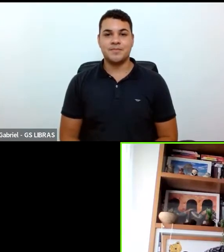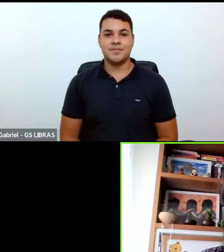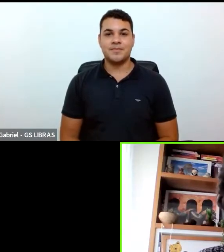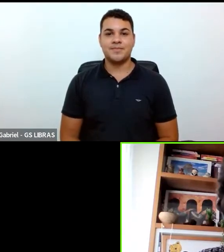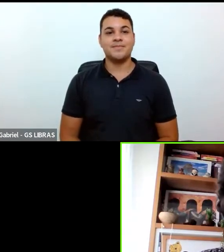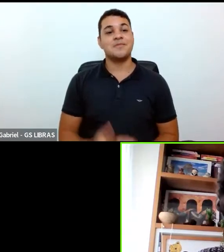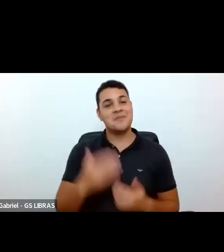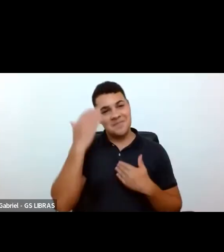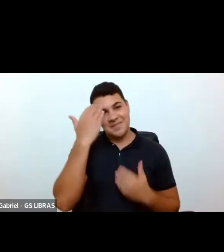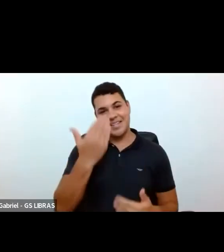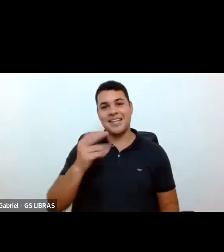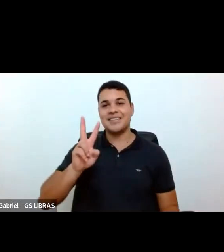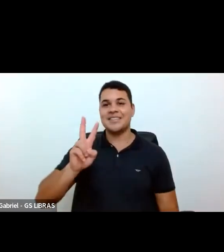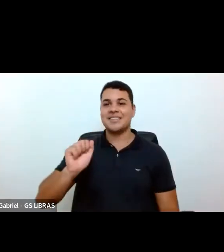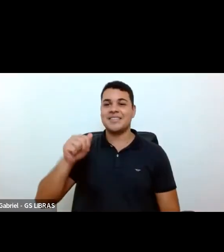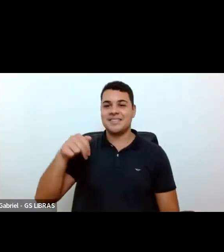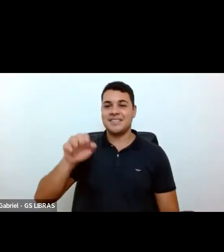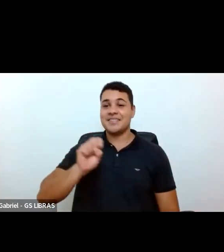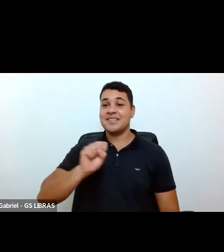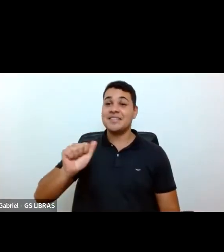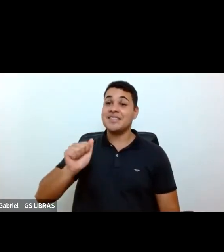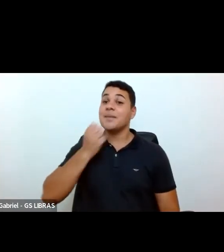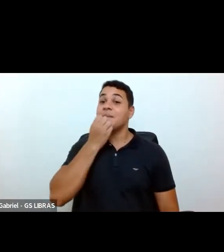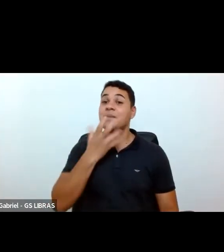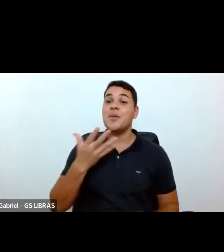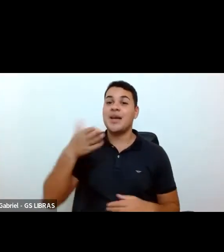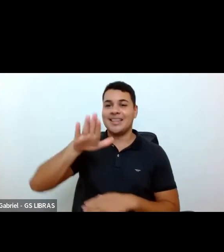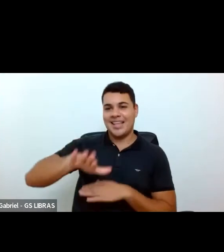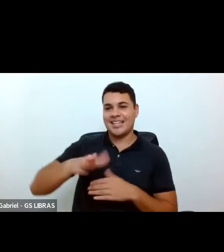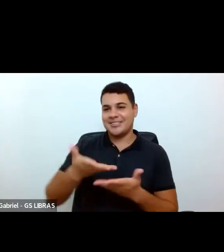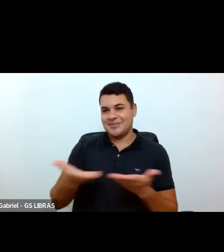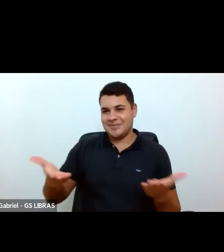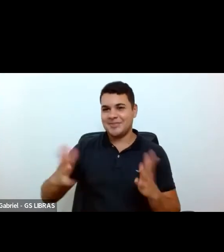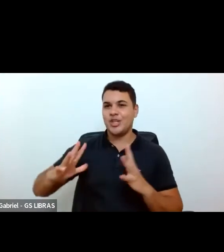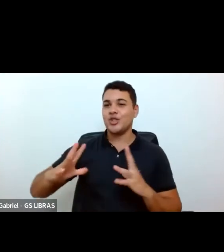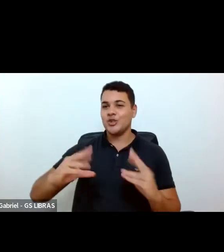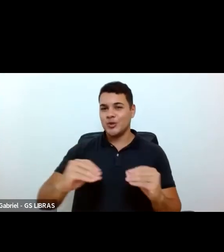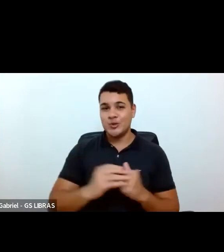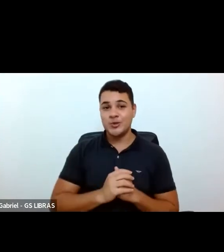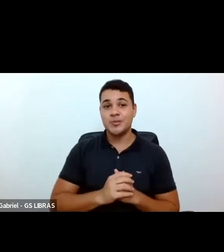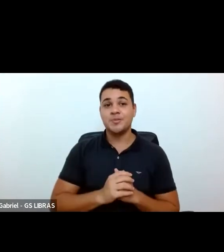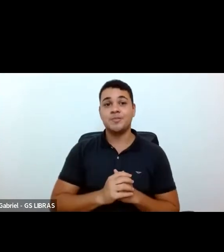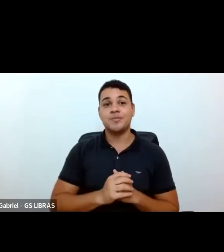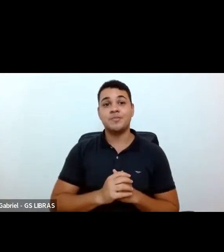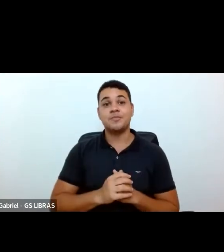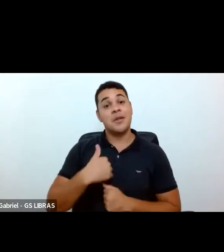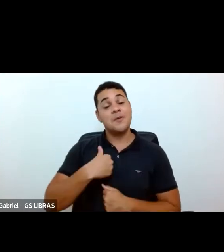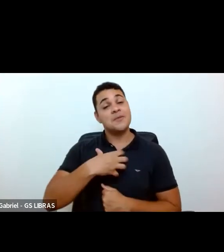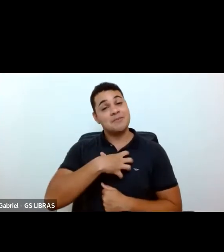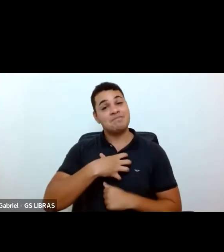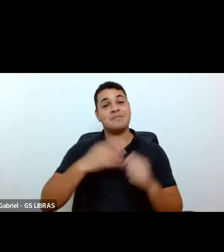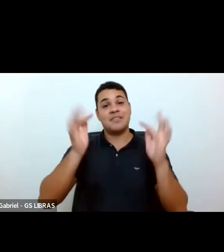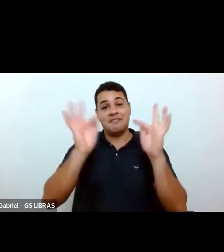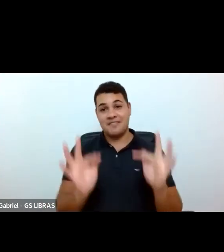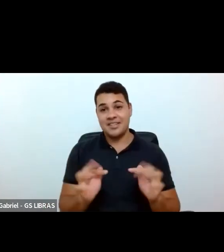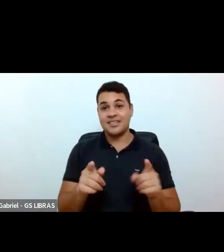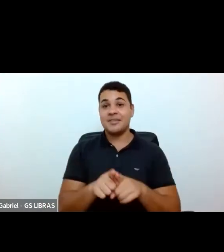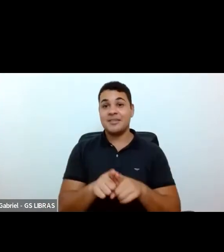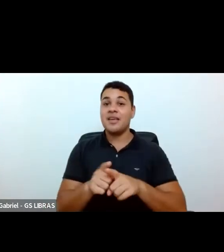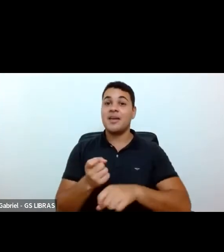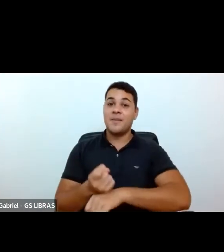Obrigada, Vanessa. Bem, boa tarde a todas, todos e todes. Estou também bastante feliz e emocionada com esse evento,